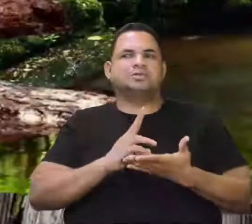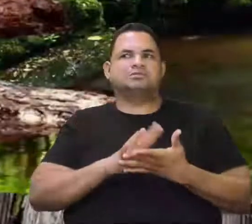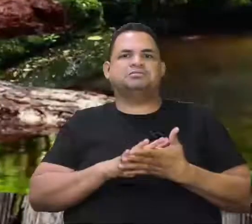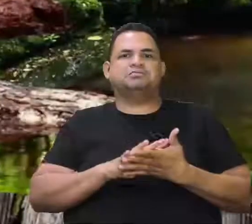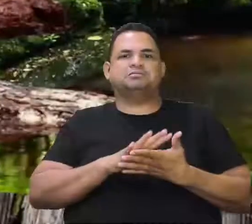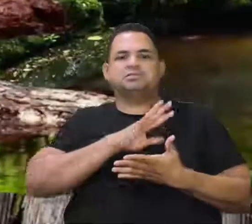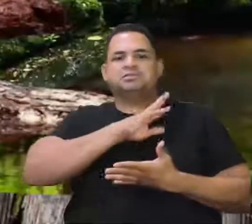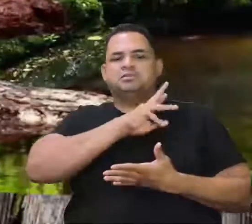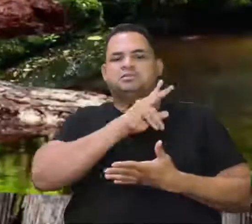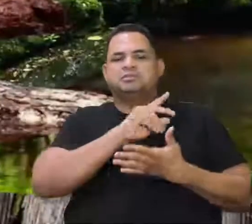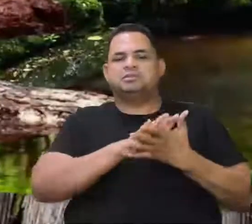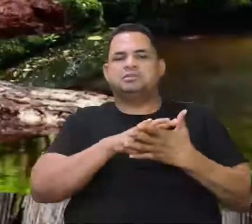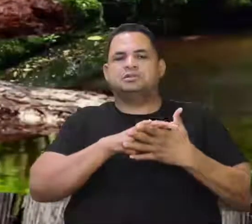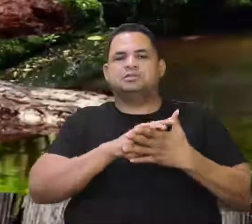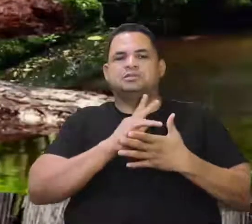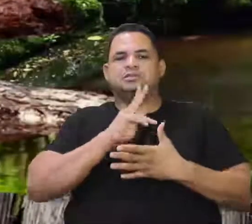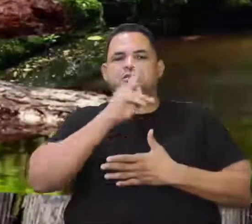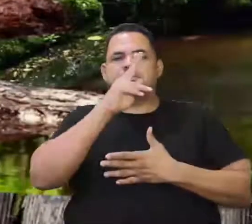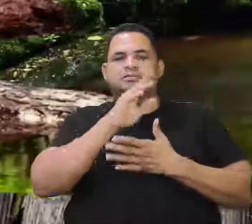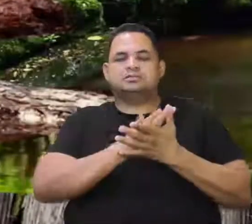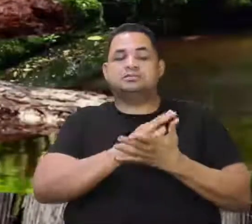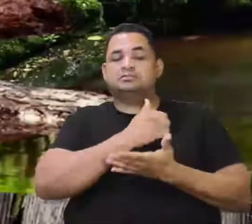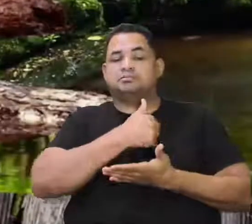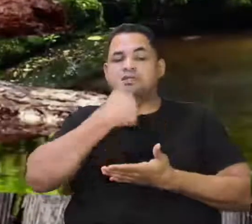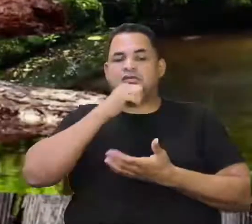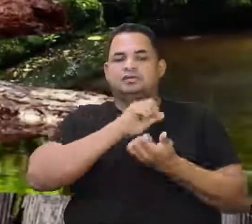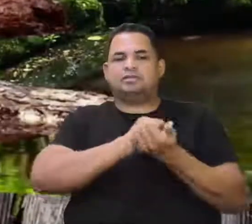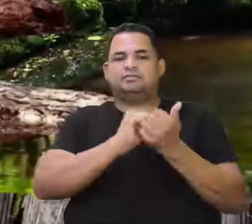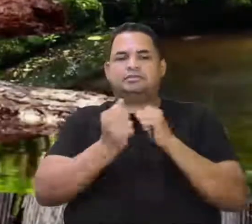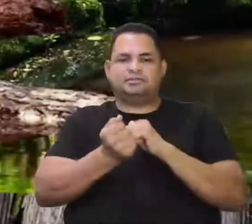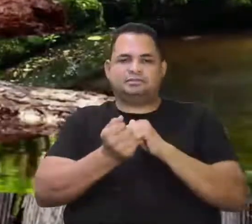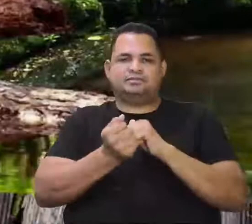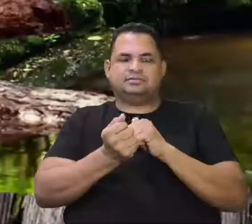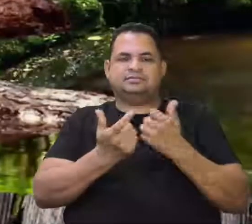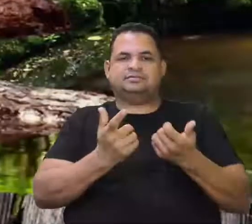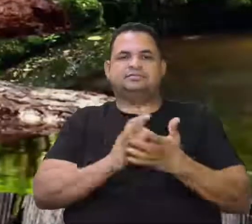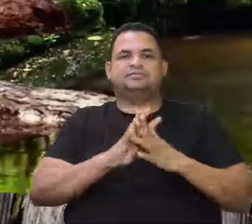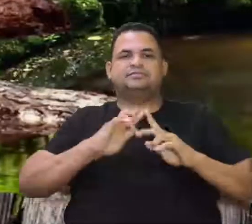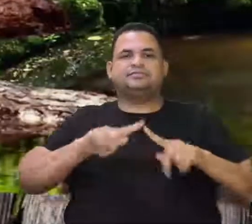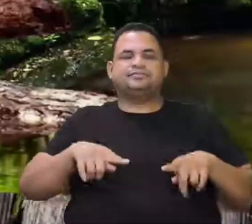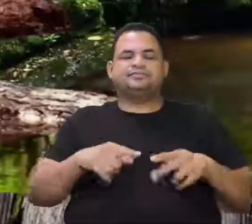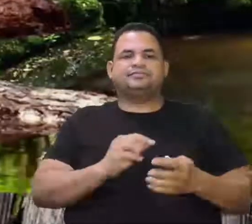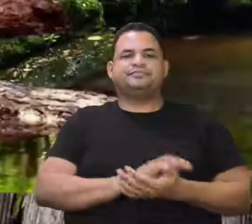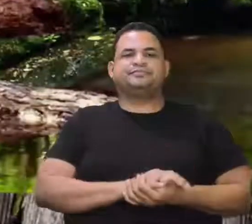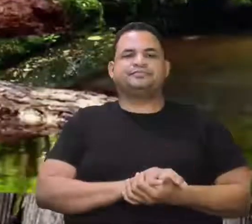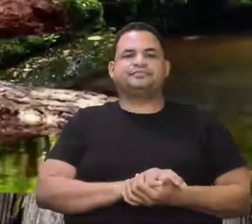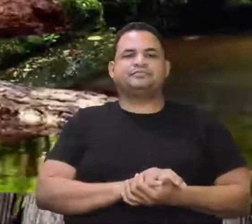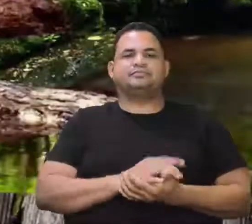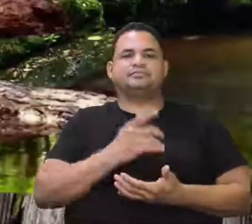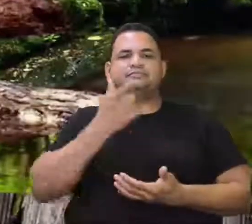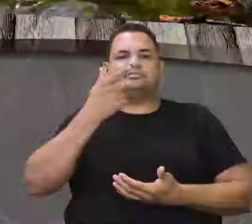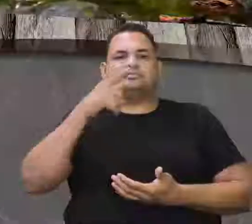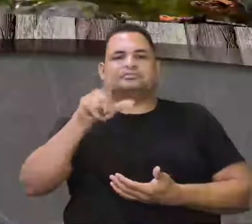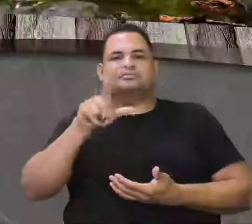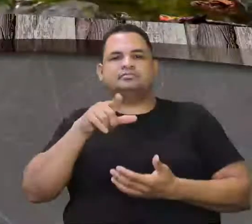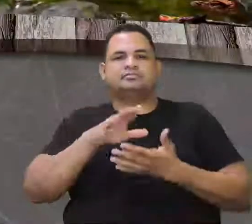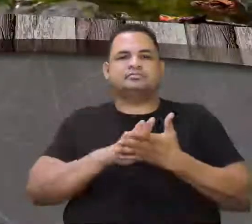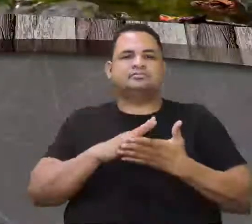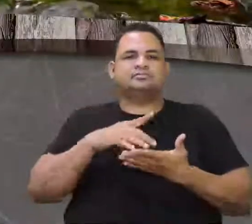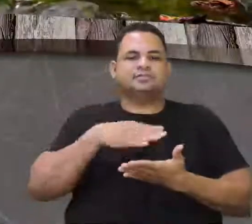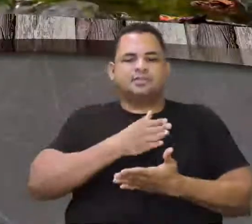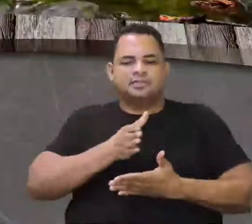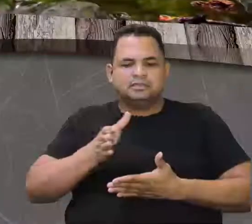professora? Não. Os mais bem adaptados. É isso aí. Mais bem adaptados. Aquele que consegue driblar todas